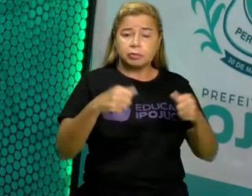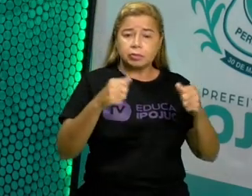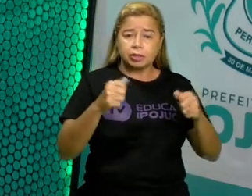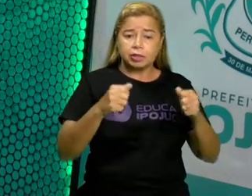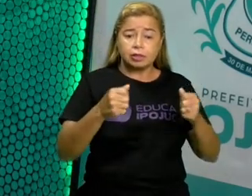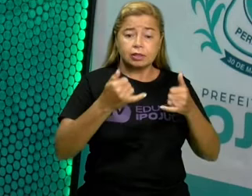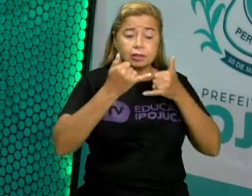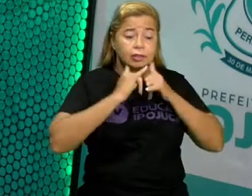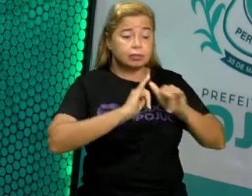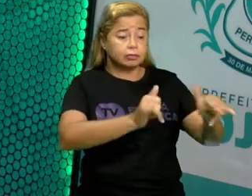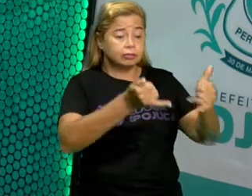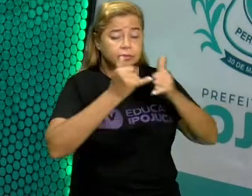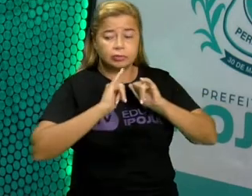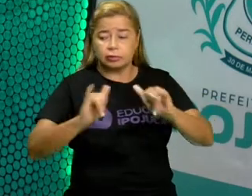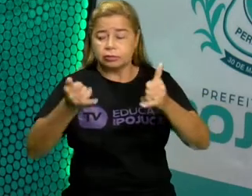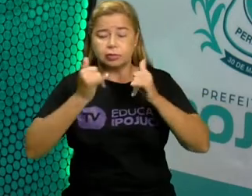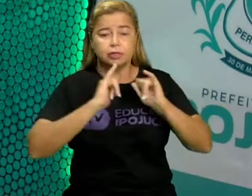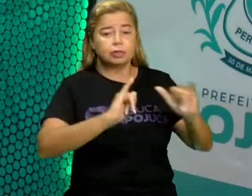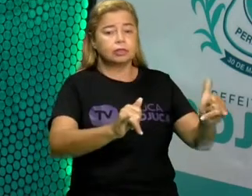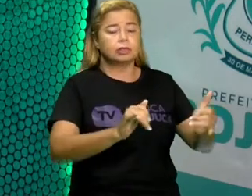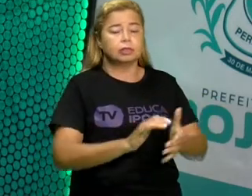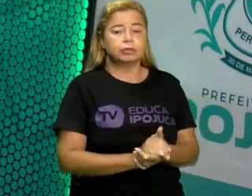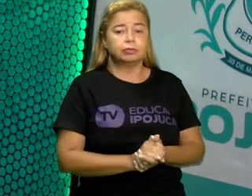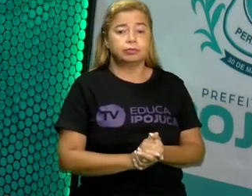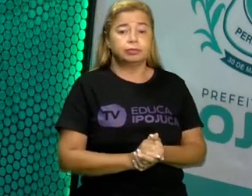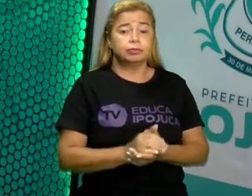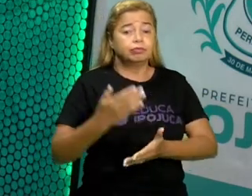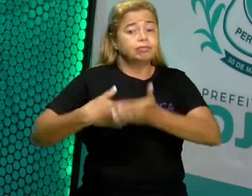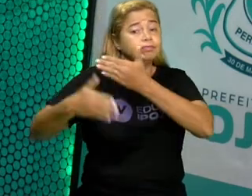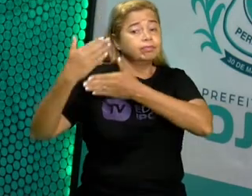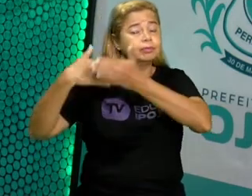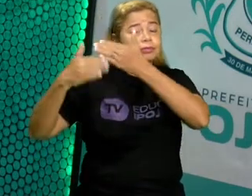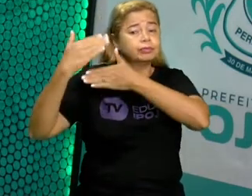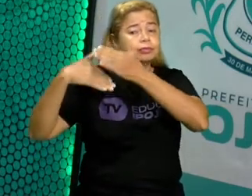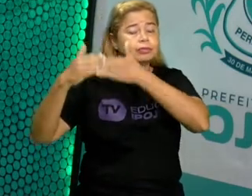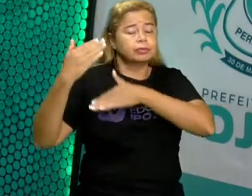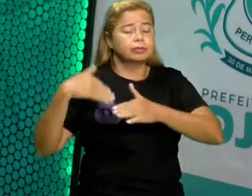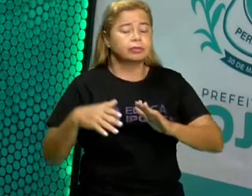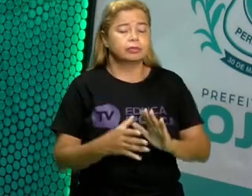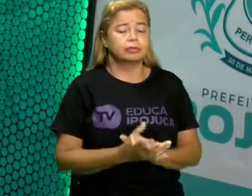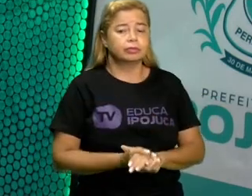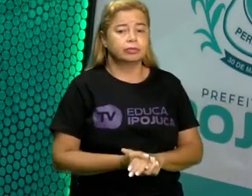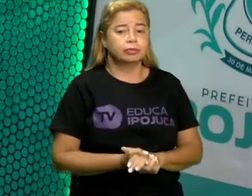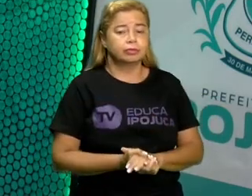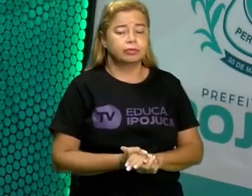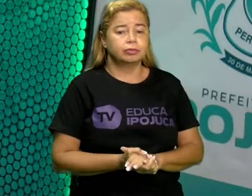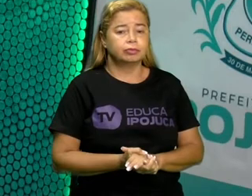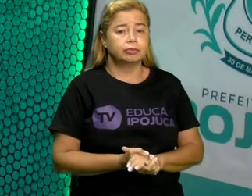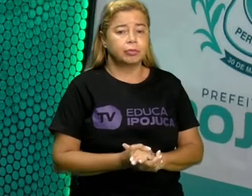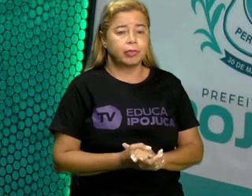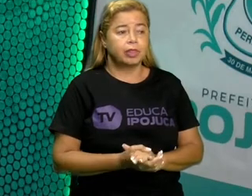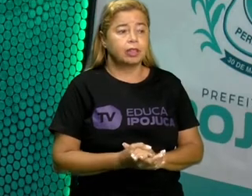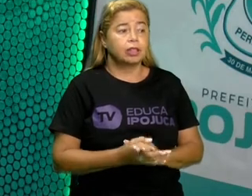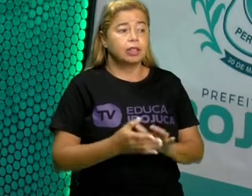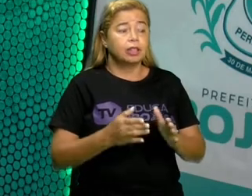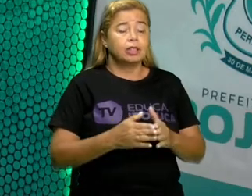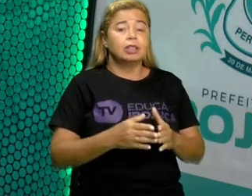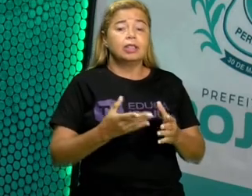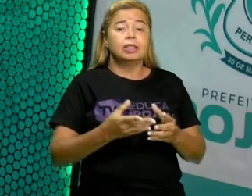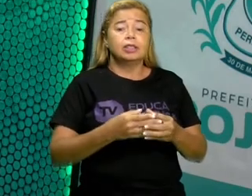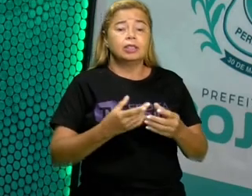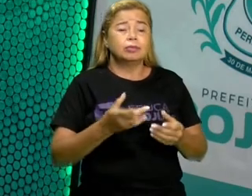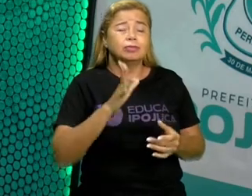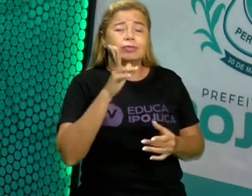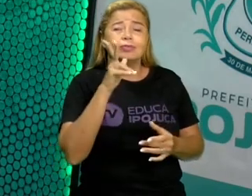informação tão antigamente né é geralmente levava um